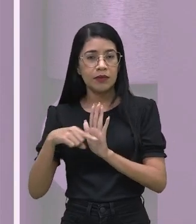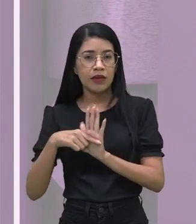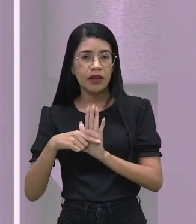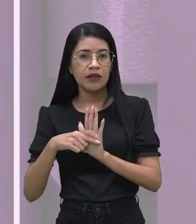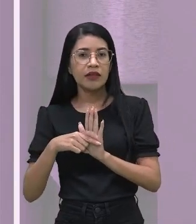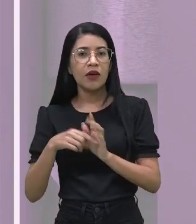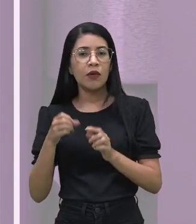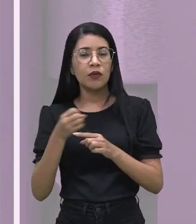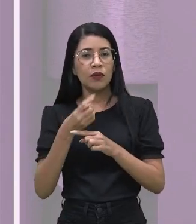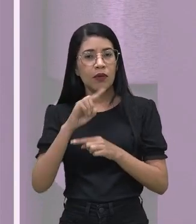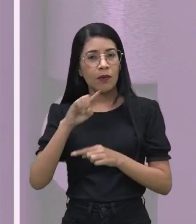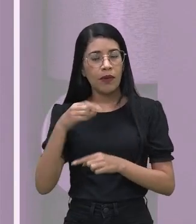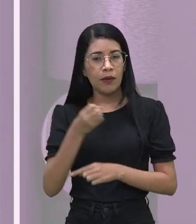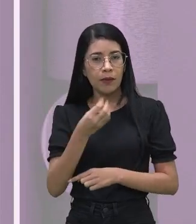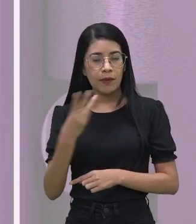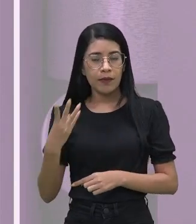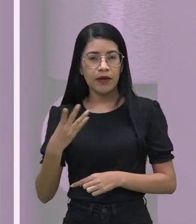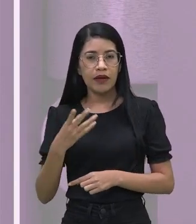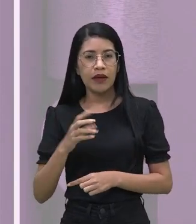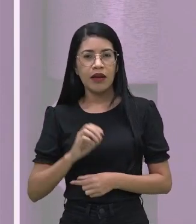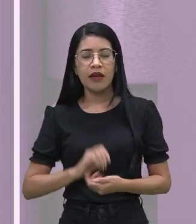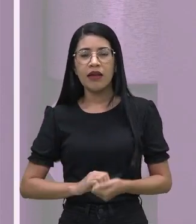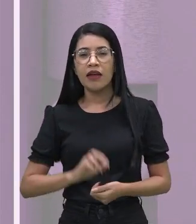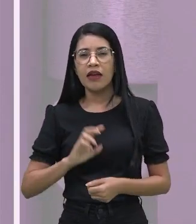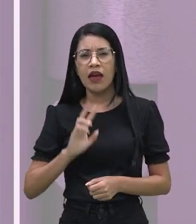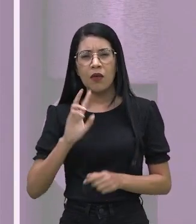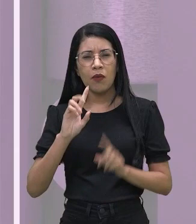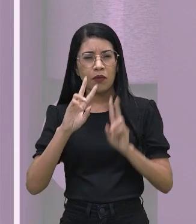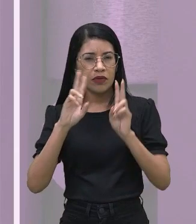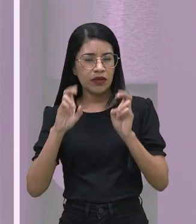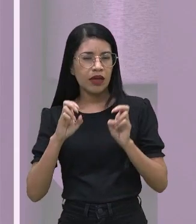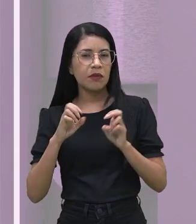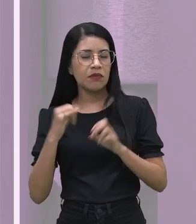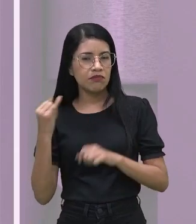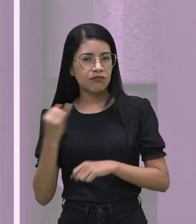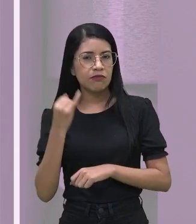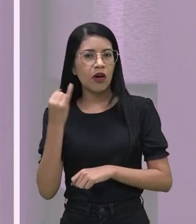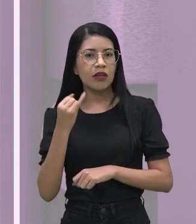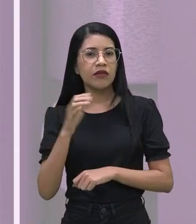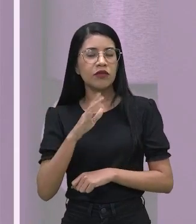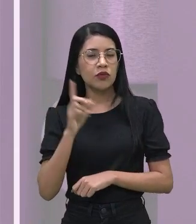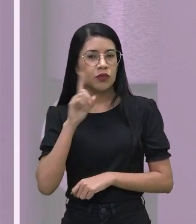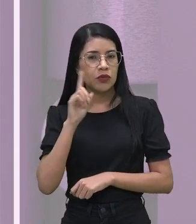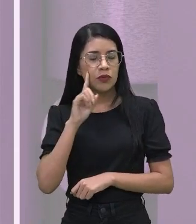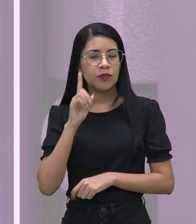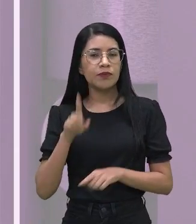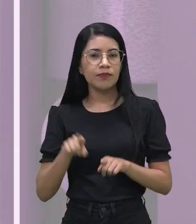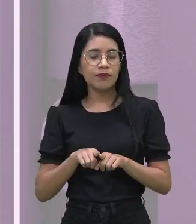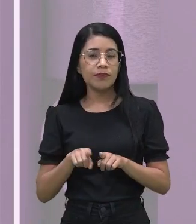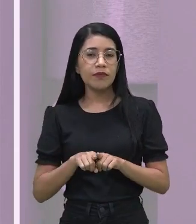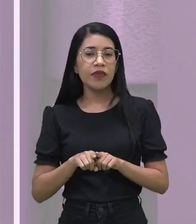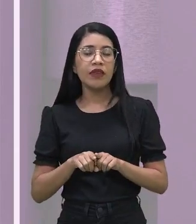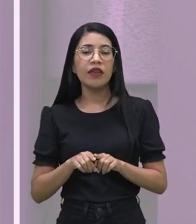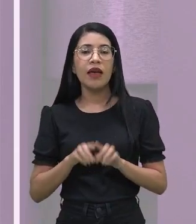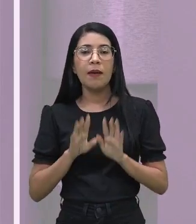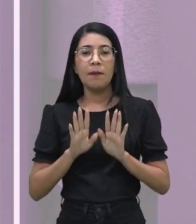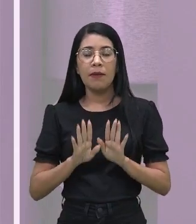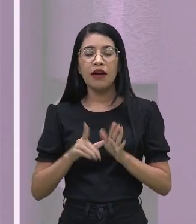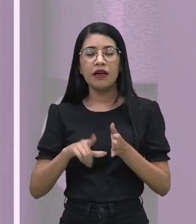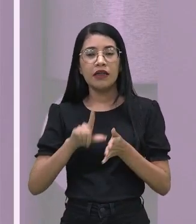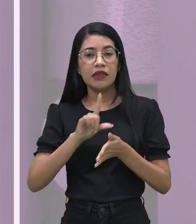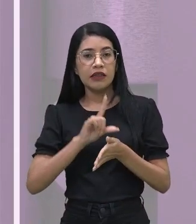de números decimais. Não é um assunto muito útil aí no nosso dia a dia, mas antes de